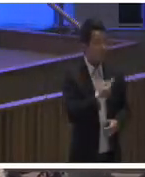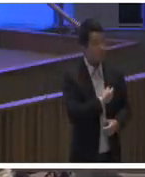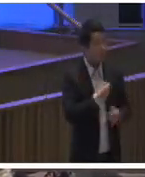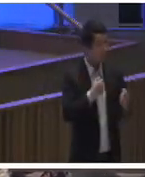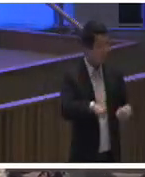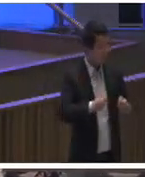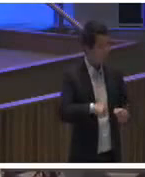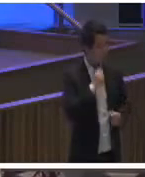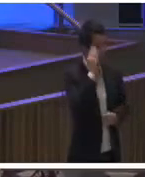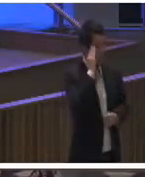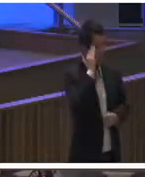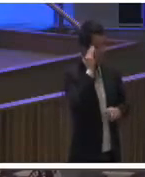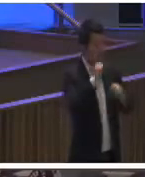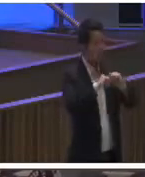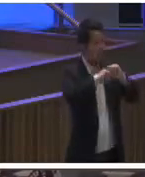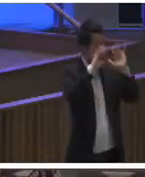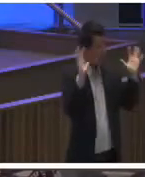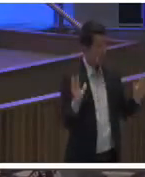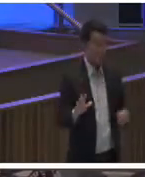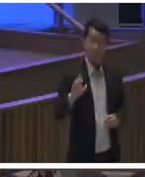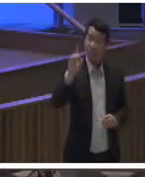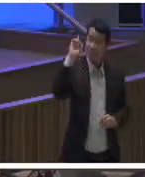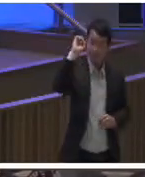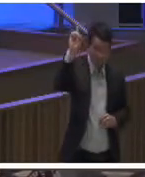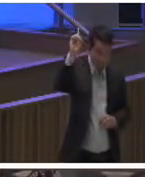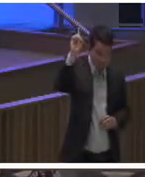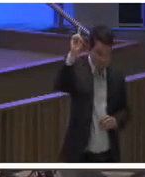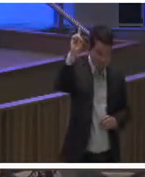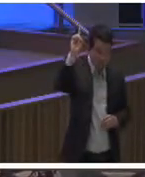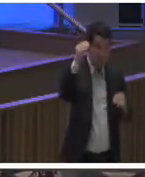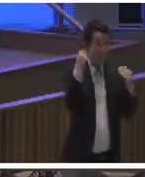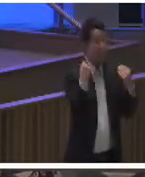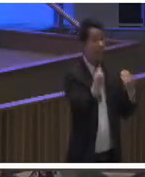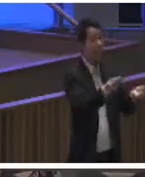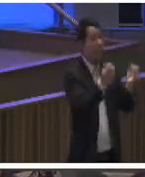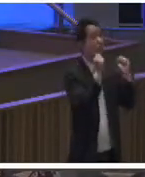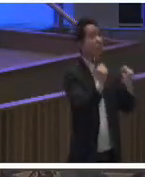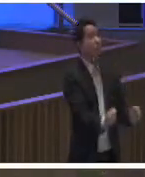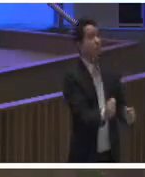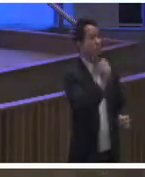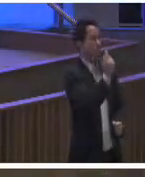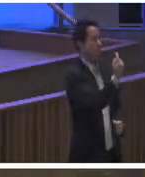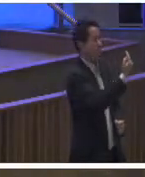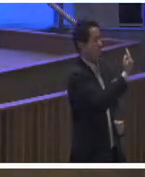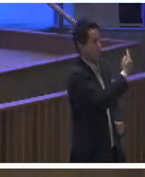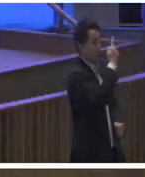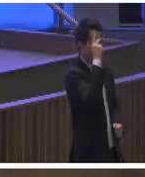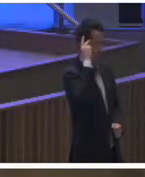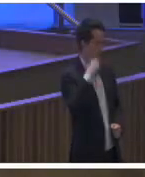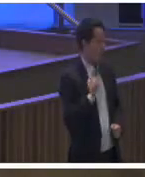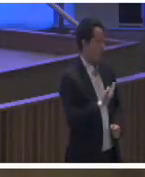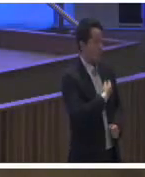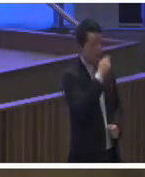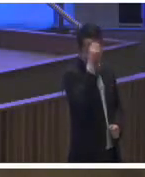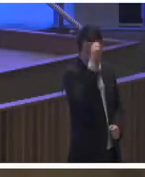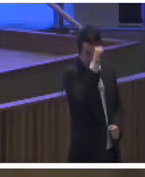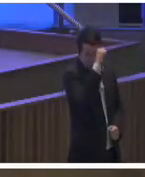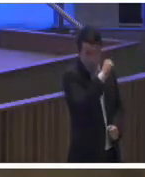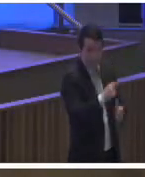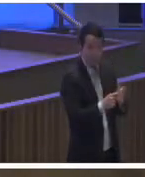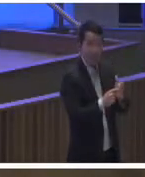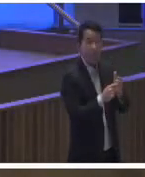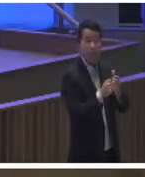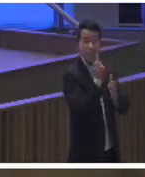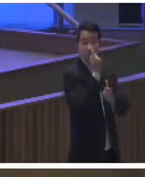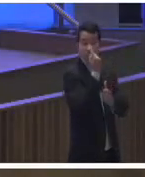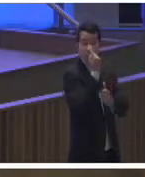se manifestando na vida da gente. E a gente aprendeu hoje pela manhã que a primeira arma do poder